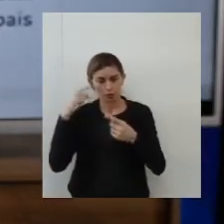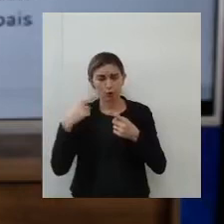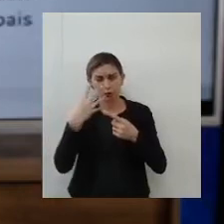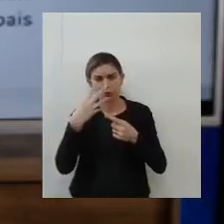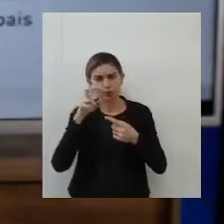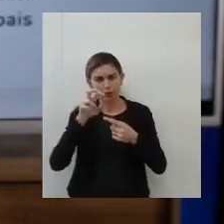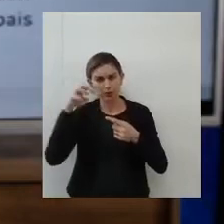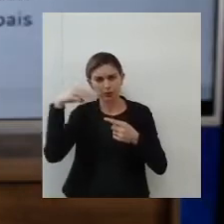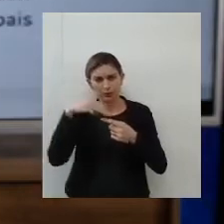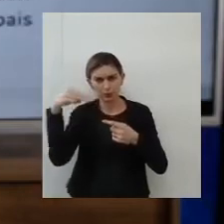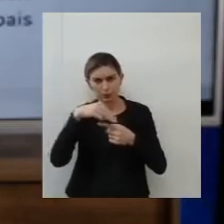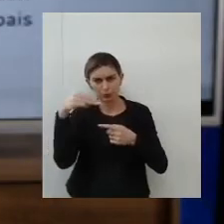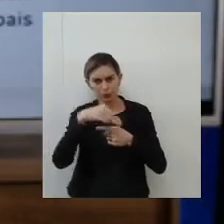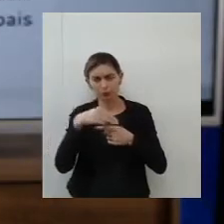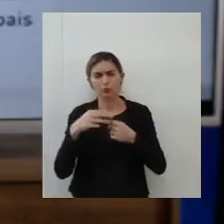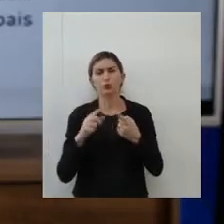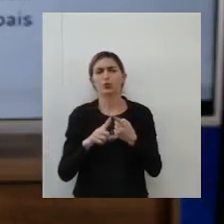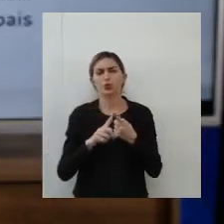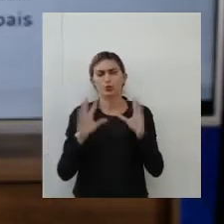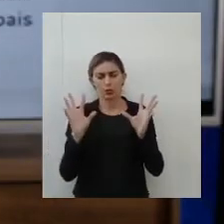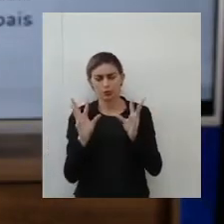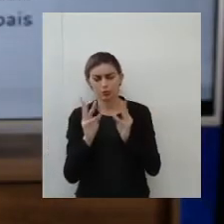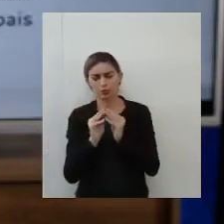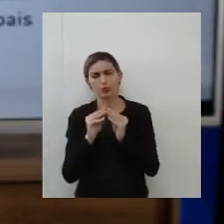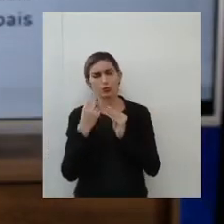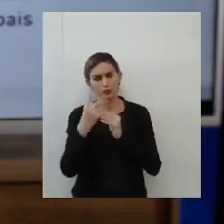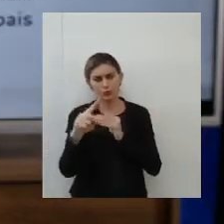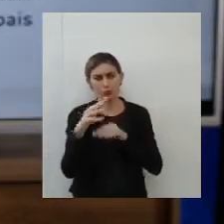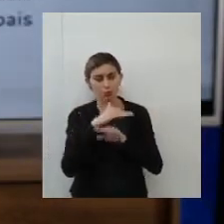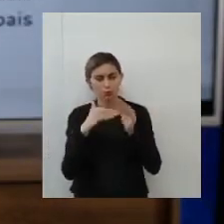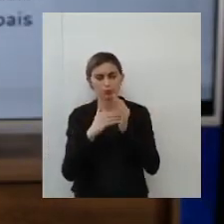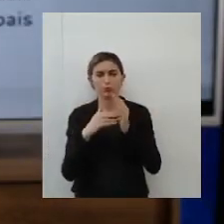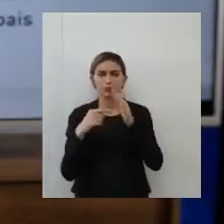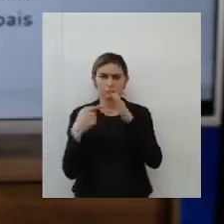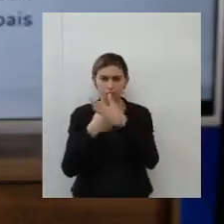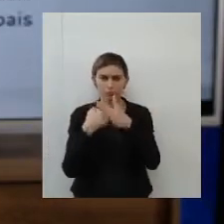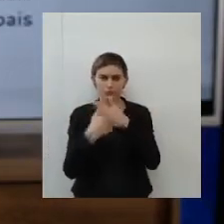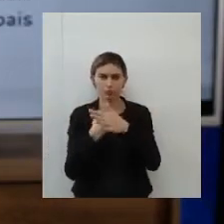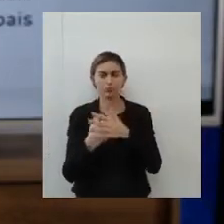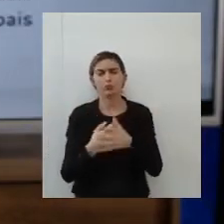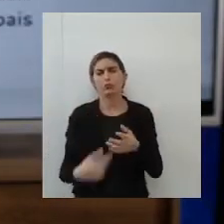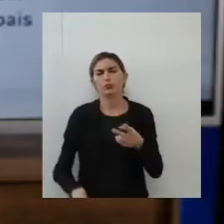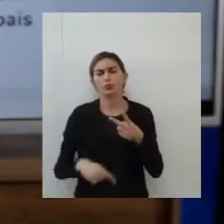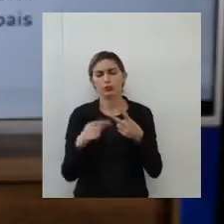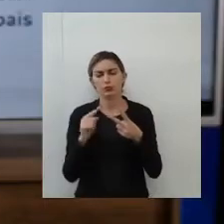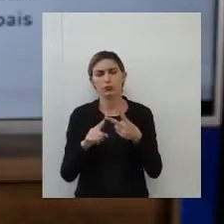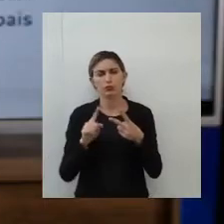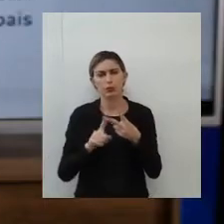minutos aproximadamente, que resume para você tudo isso que você me perguntou.